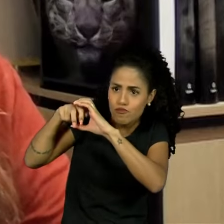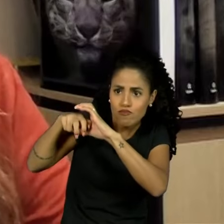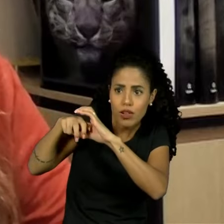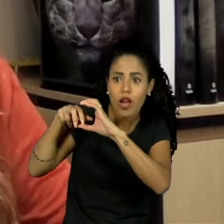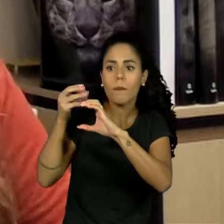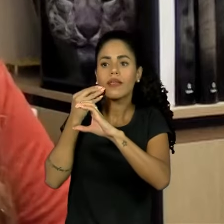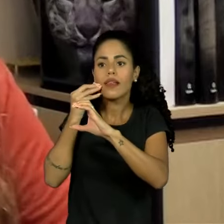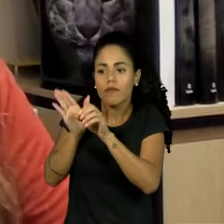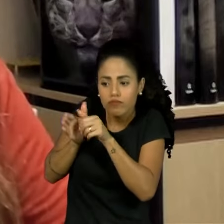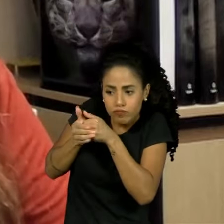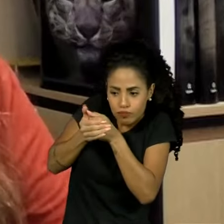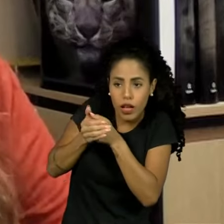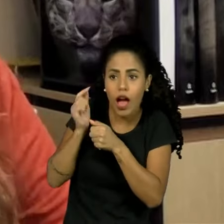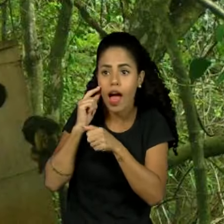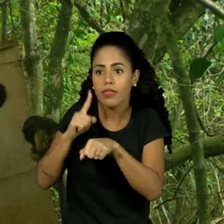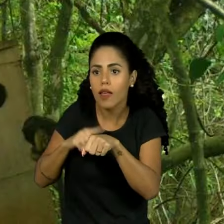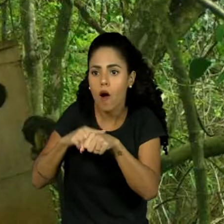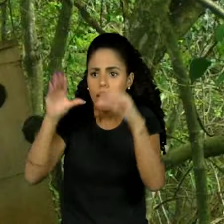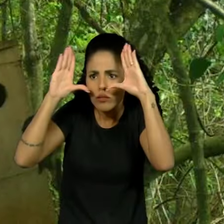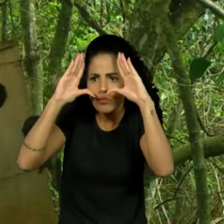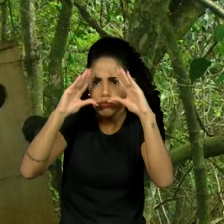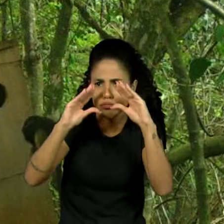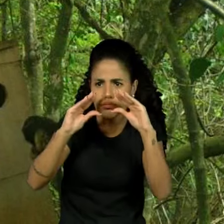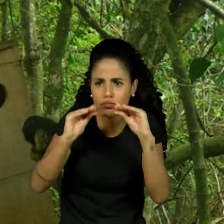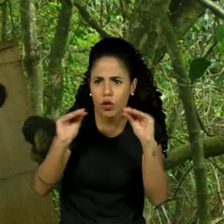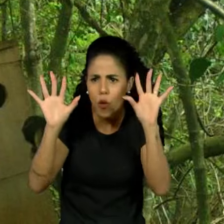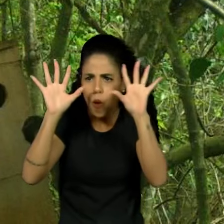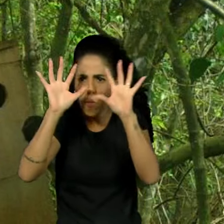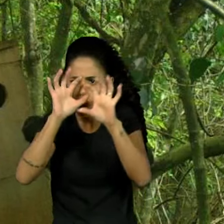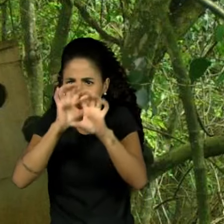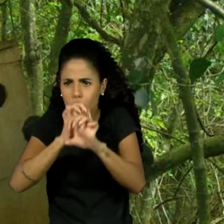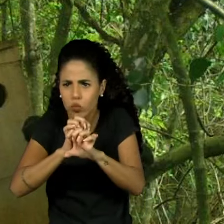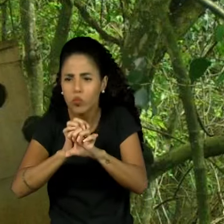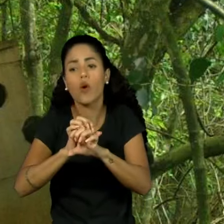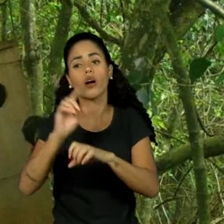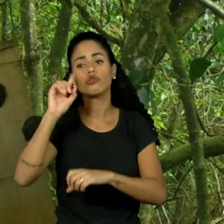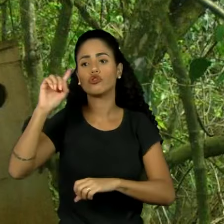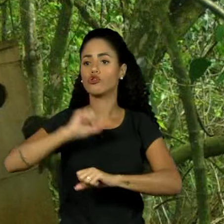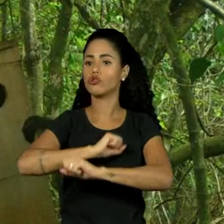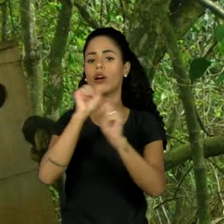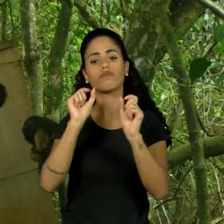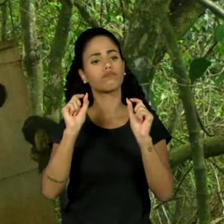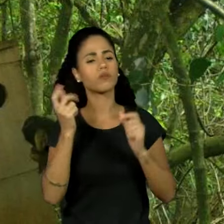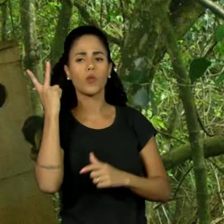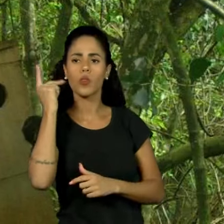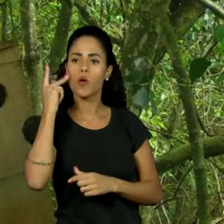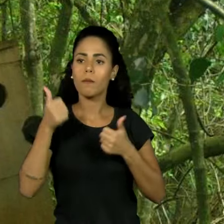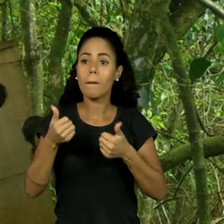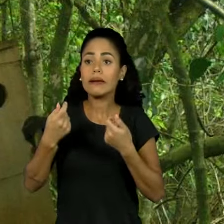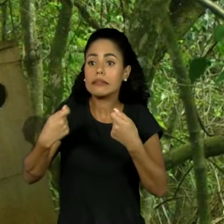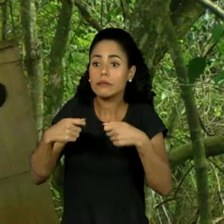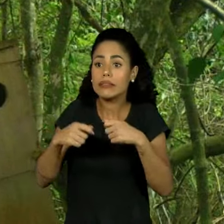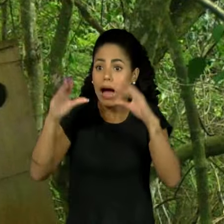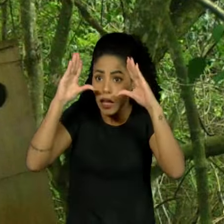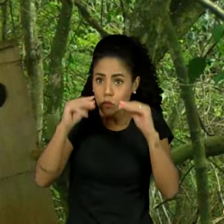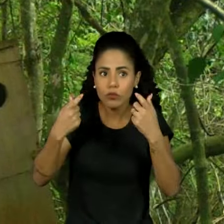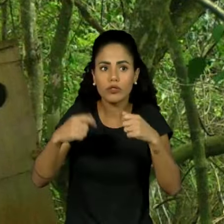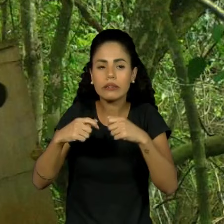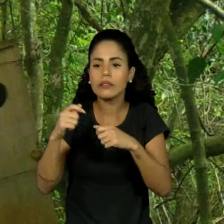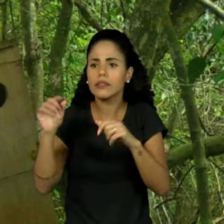principalmente para se proteger no período noturno, porque é uma espécie que ela é ativa durante o dia e à noite ela precisa desses locais para se proteger